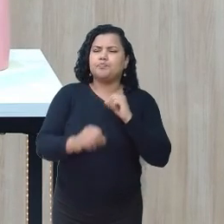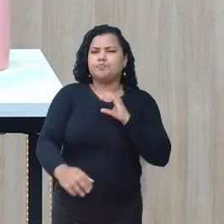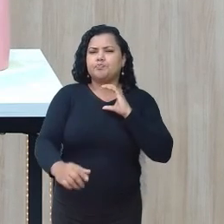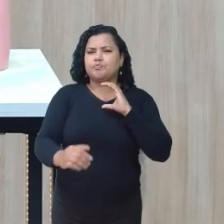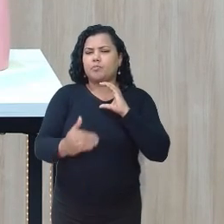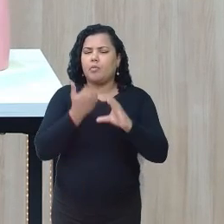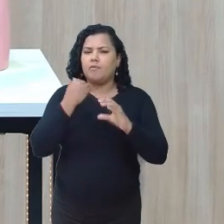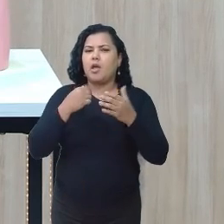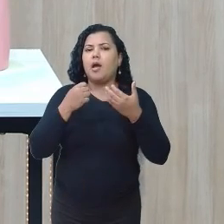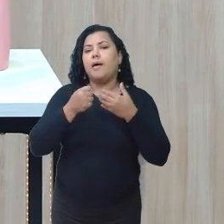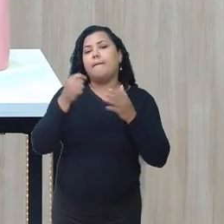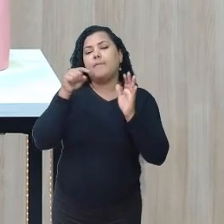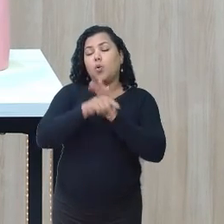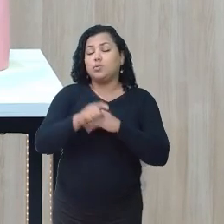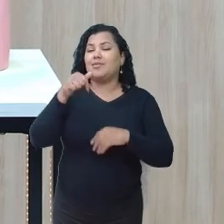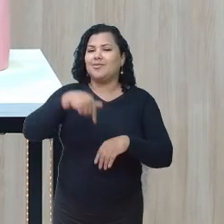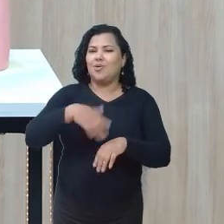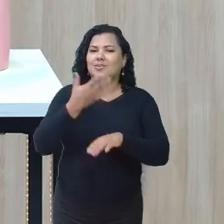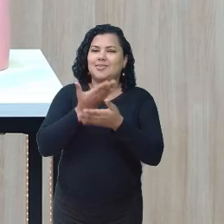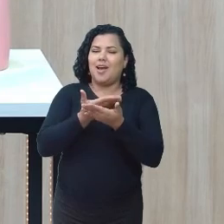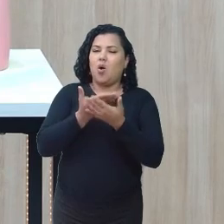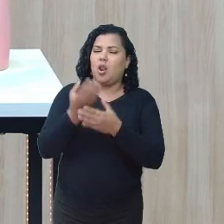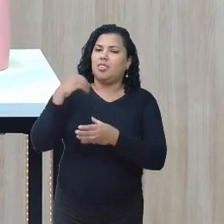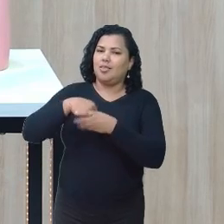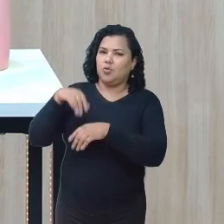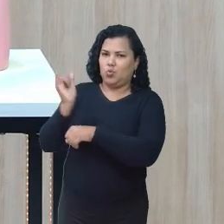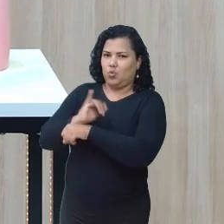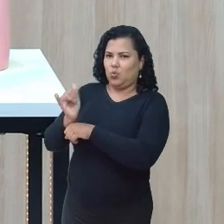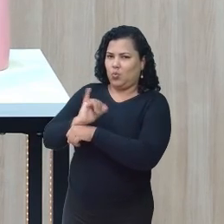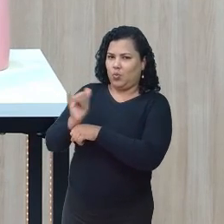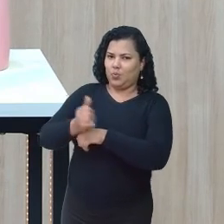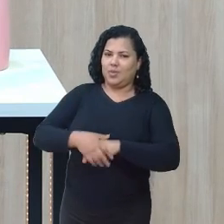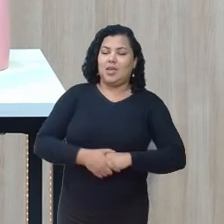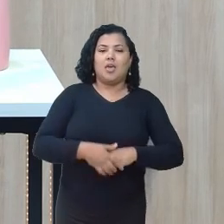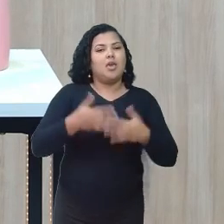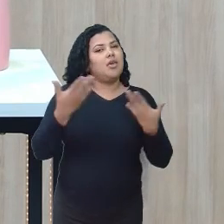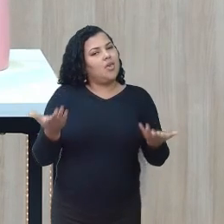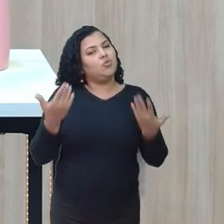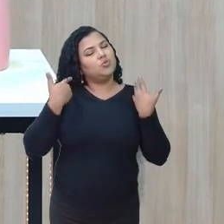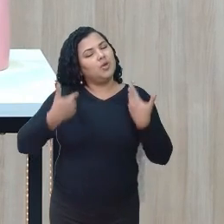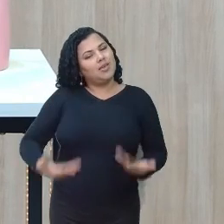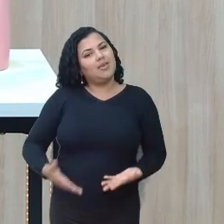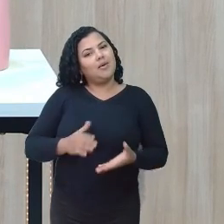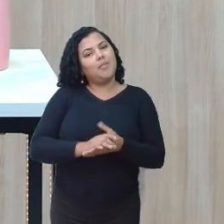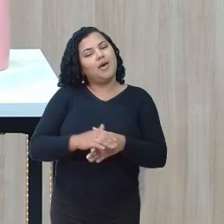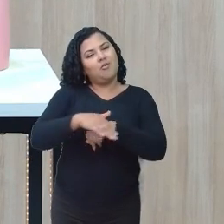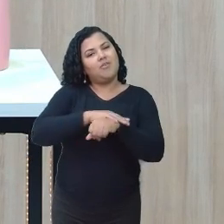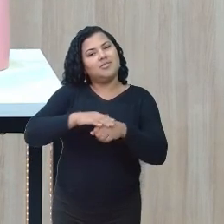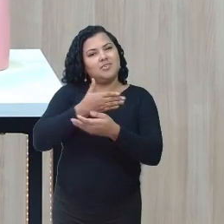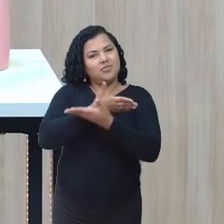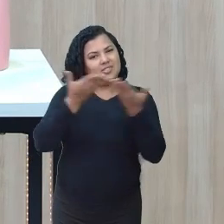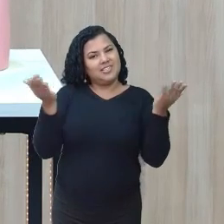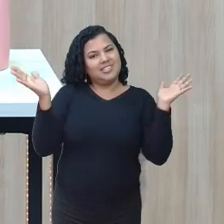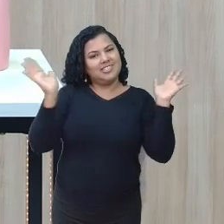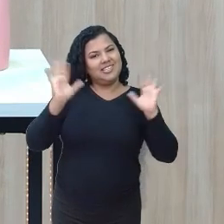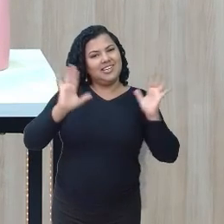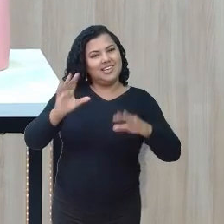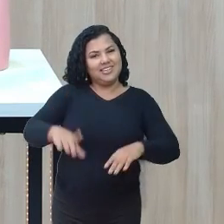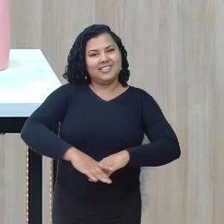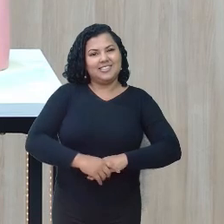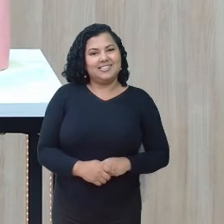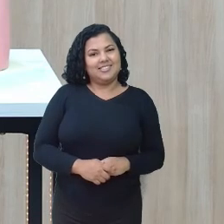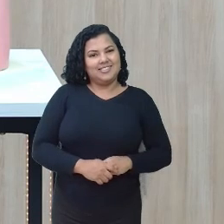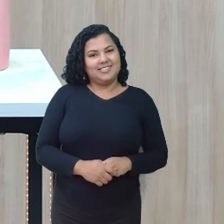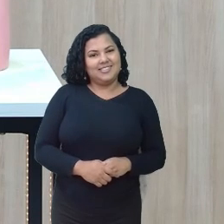Lembrem sempre que nossa aula está disponível no YouTube e eu estou disponível para conversar com vocês. Tchau, tchau!